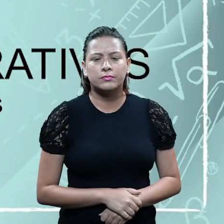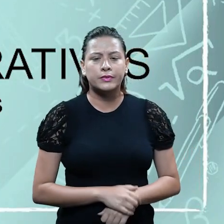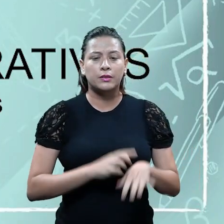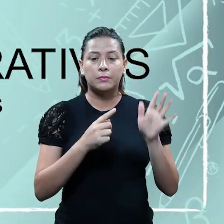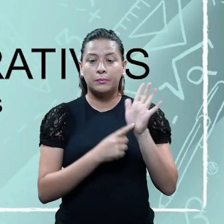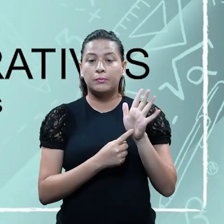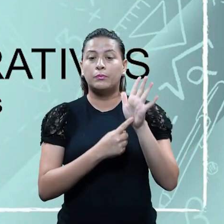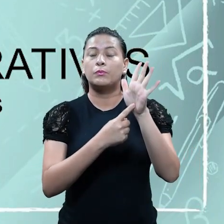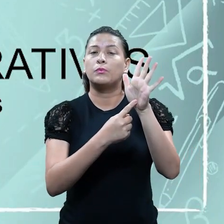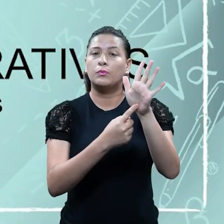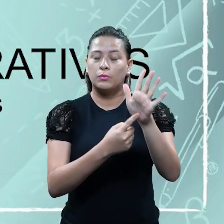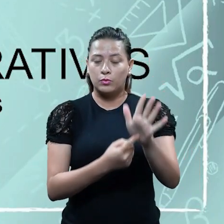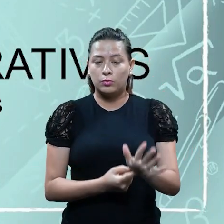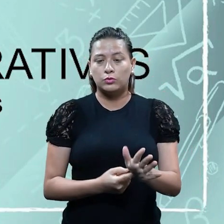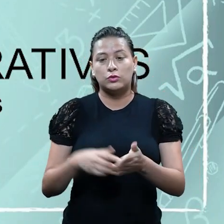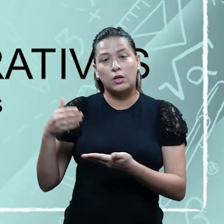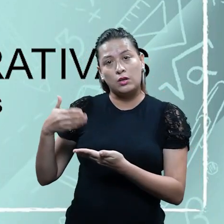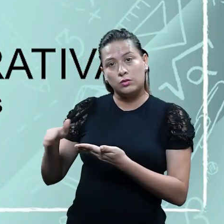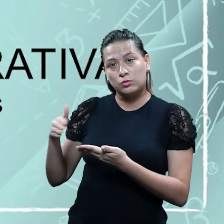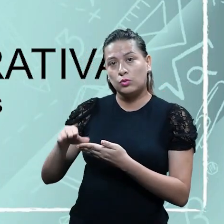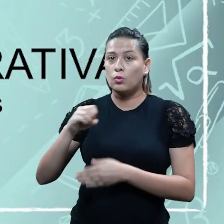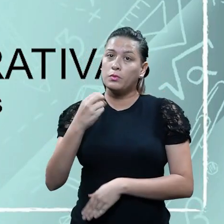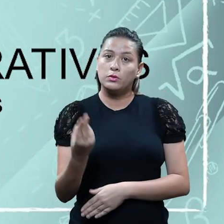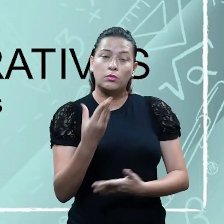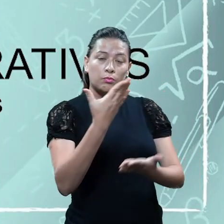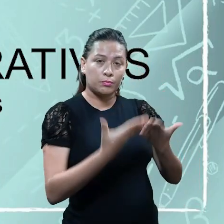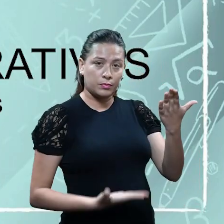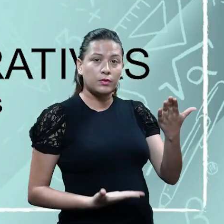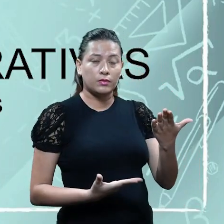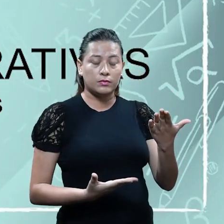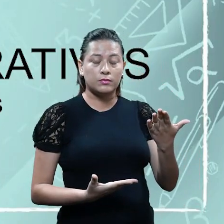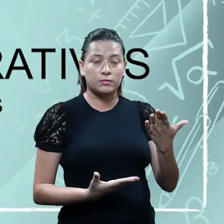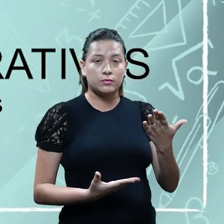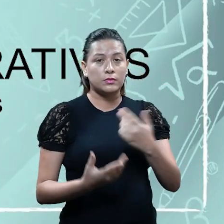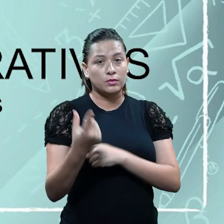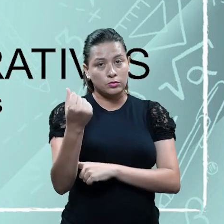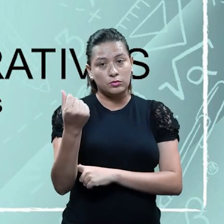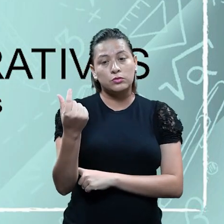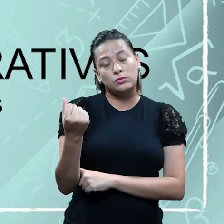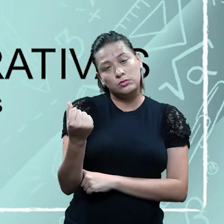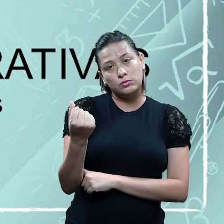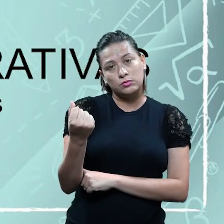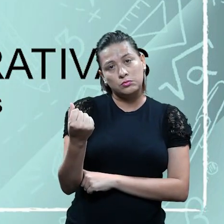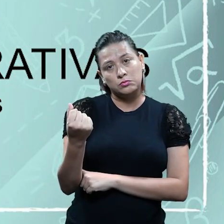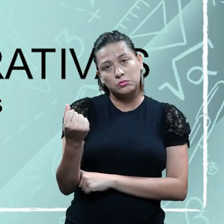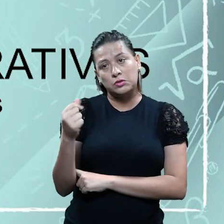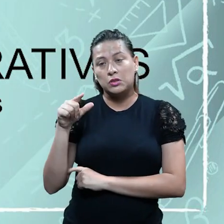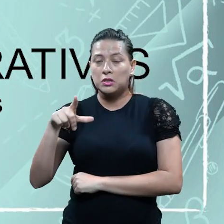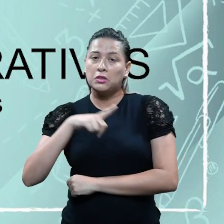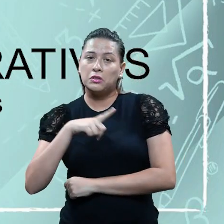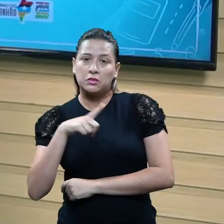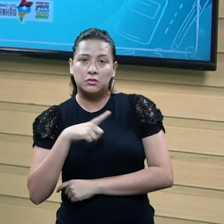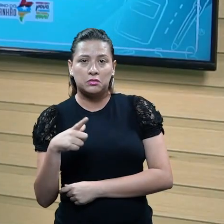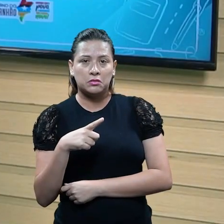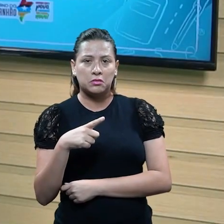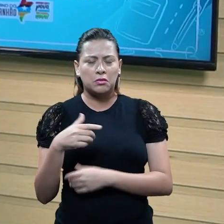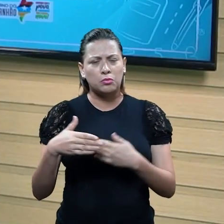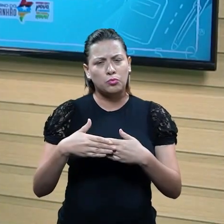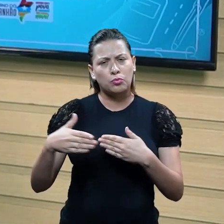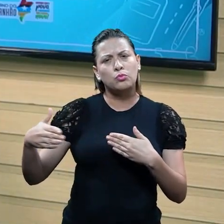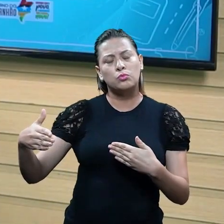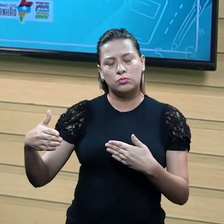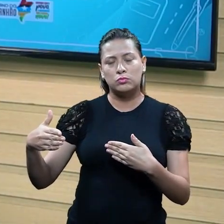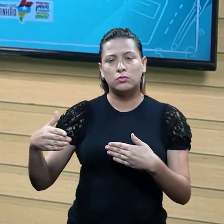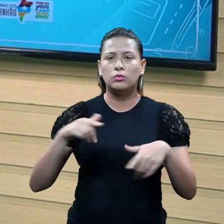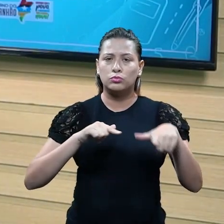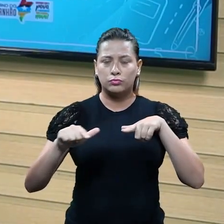ela determina as sobras ou as perdas financeiras que uma cooperativa obteve durante um exercício. Então,